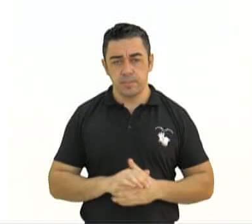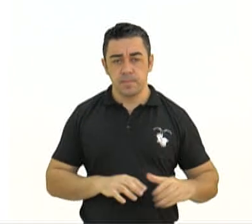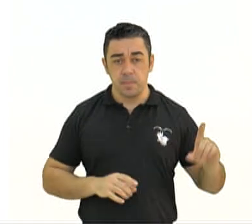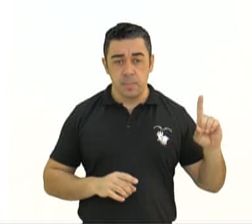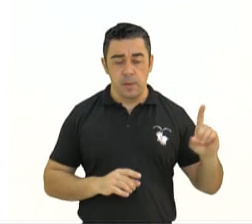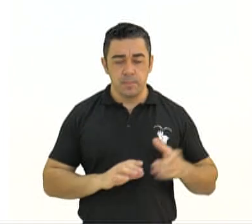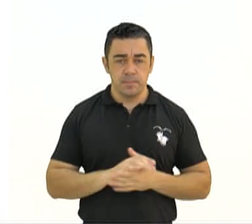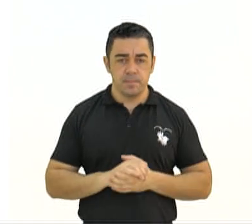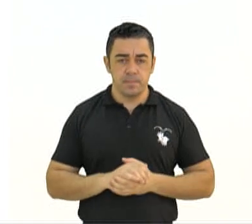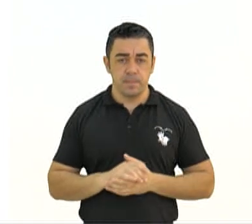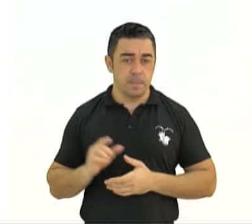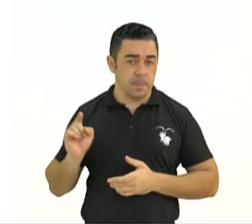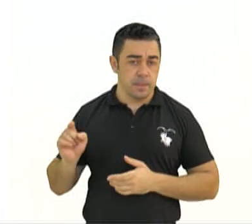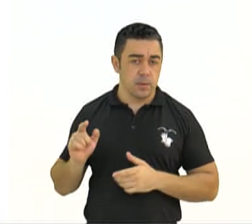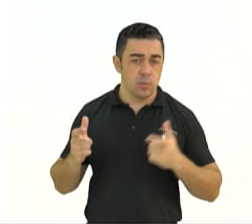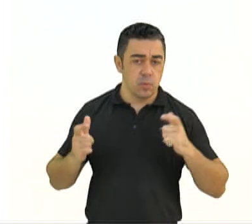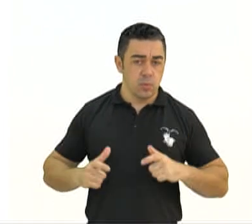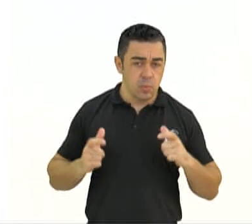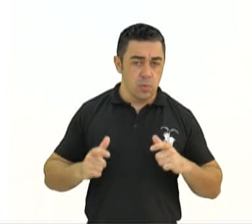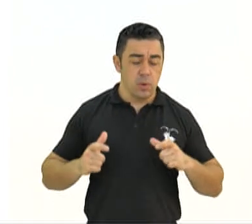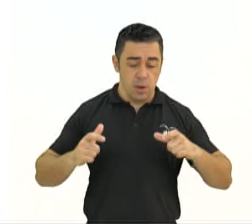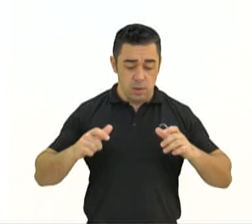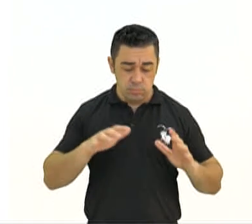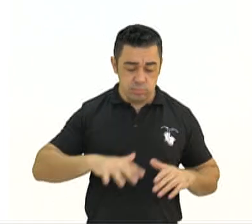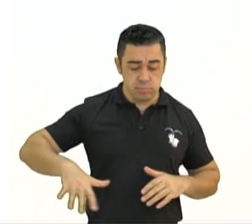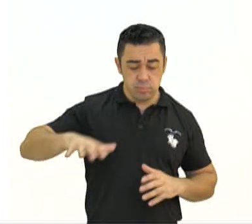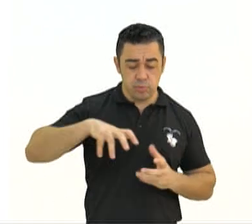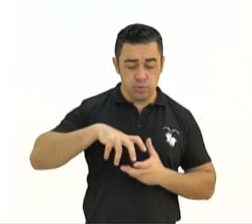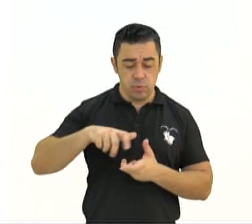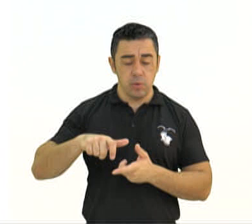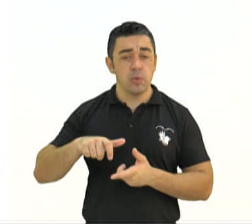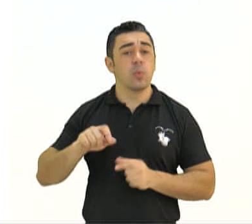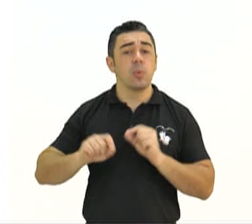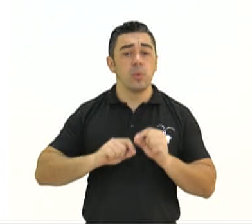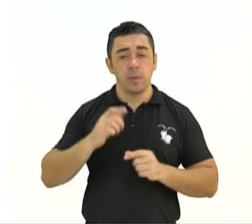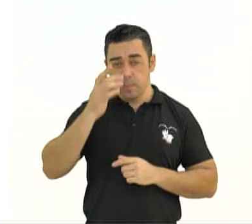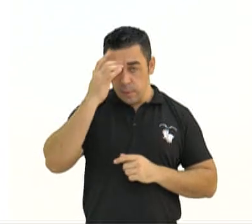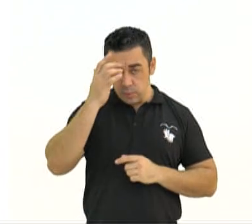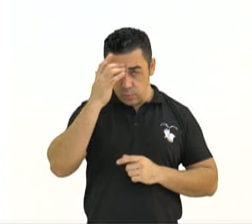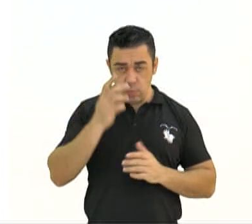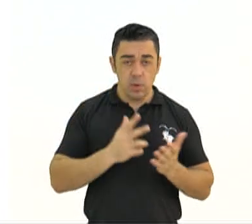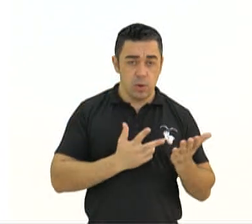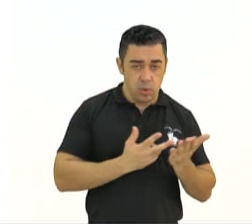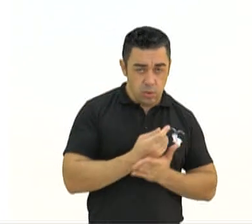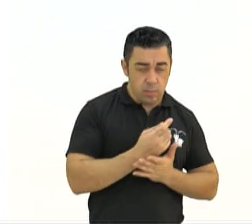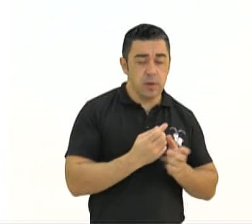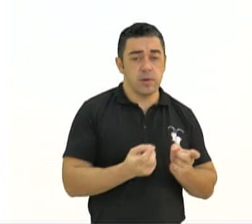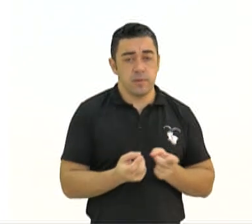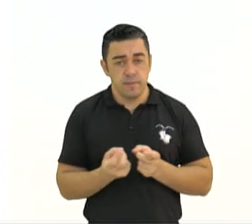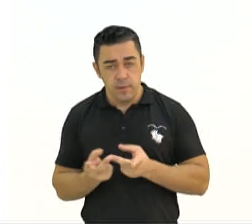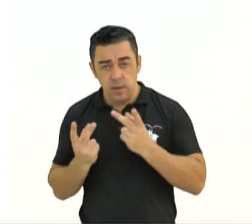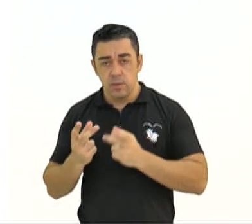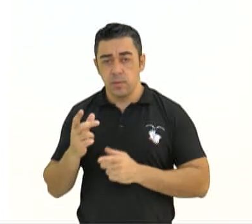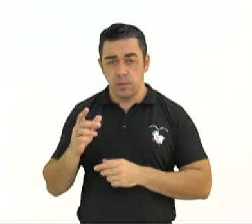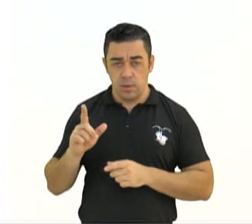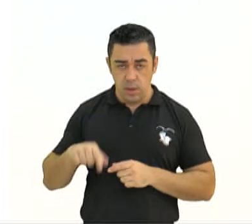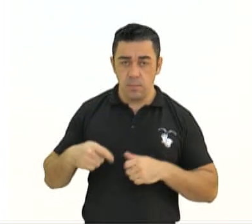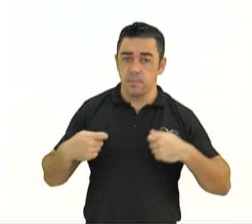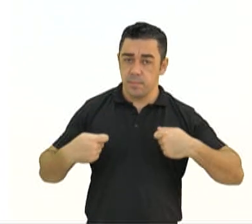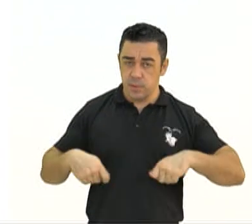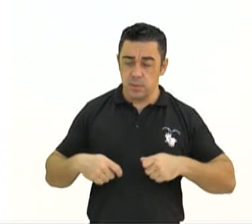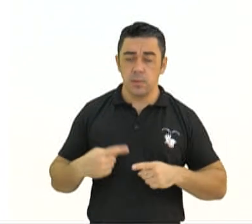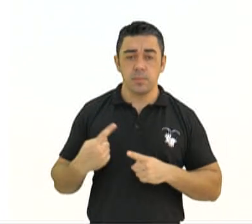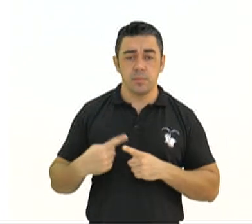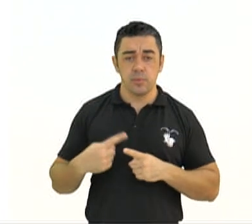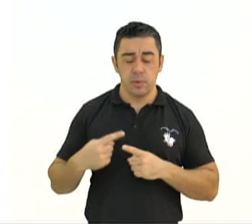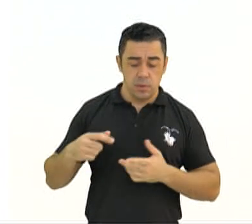A presença no mesmo espaço geográfico regional do consumidor e do produtor do bem de consumo é necessária,